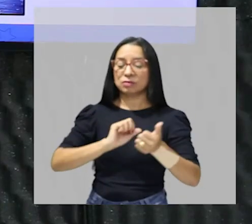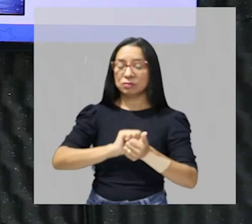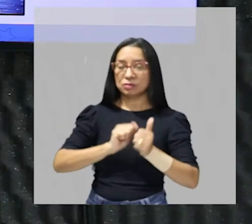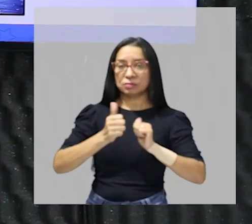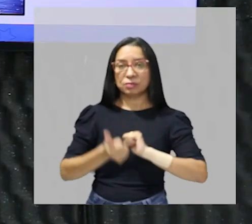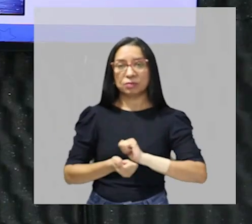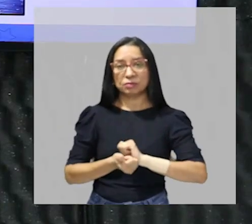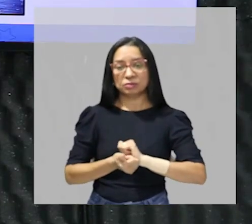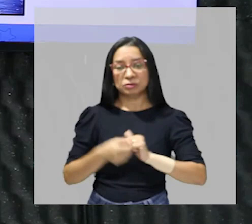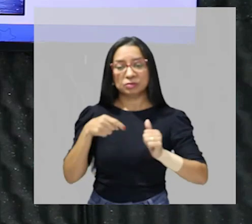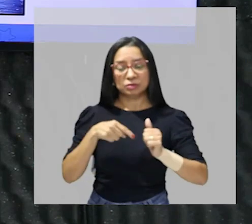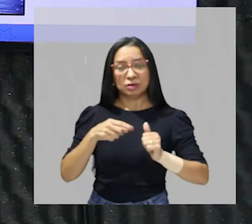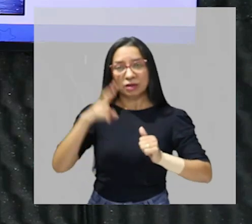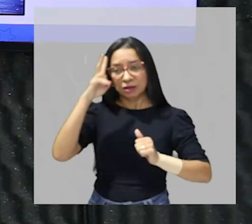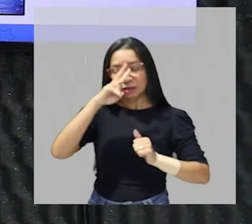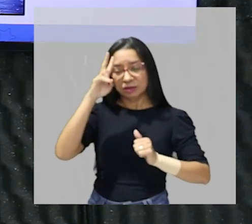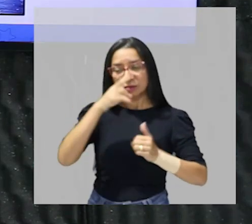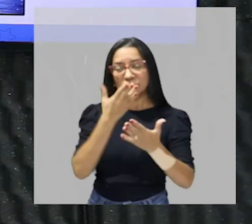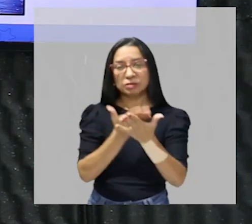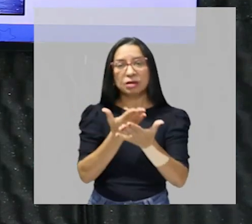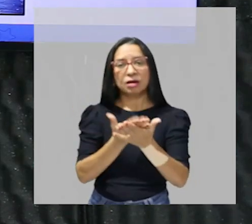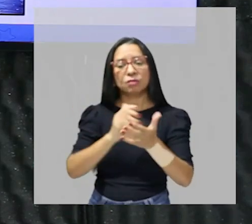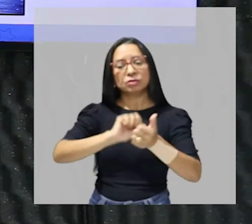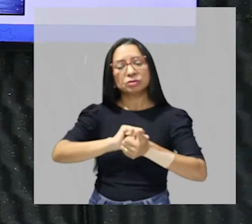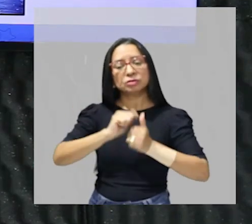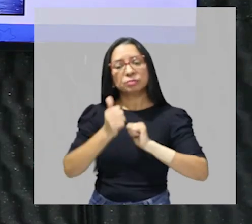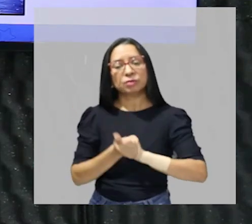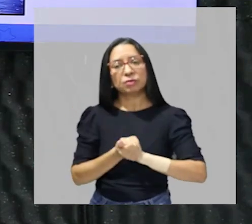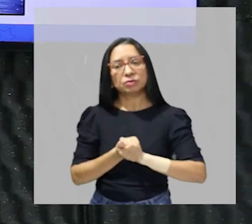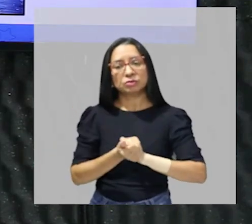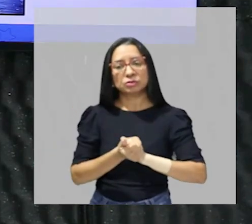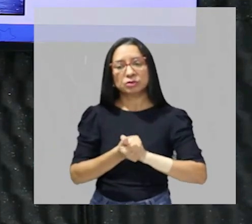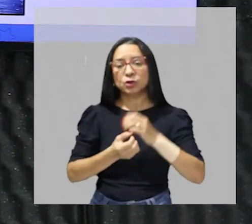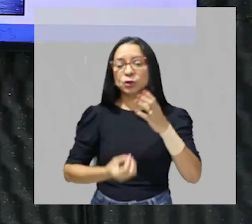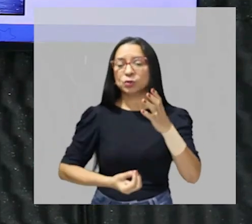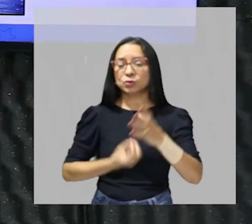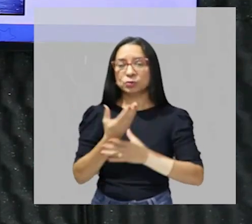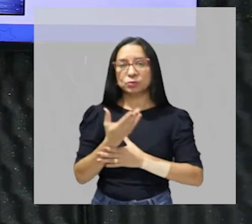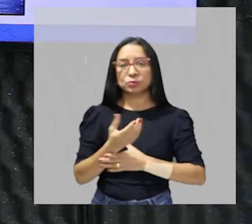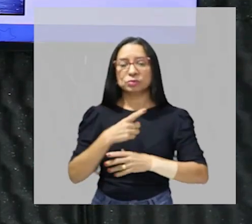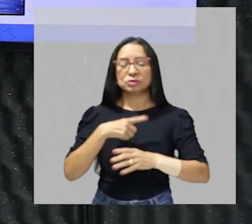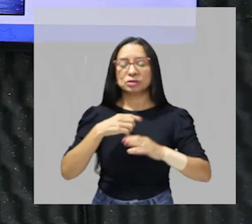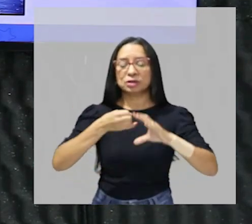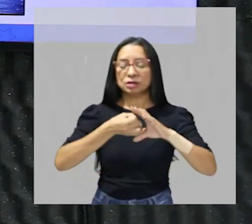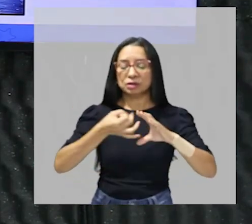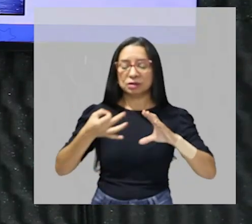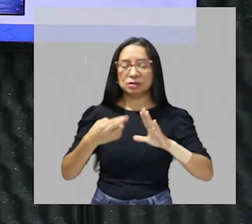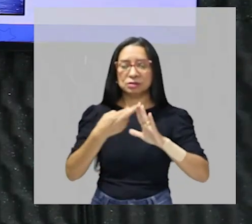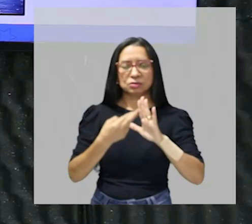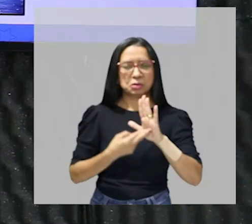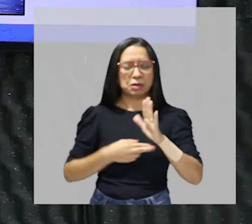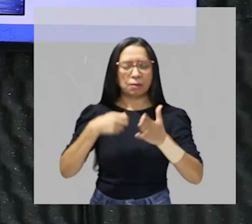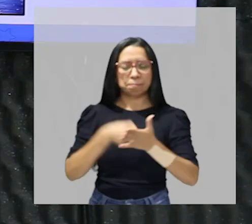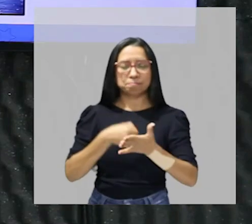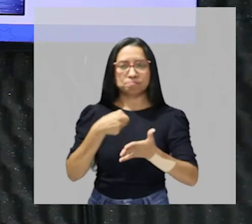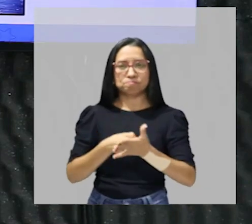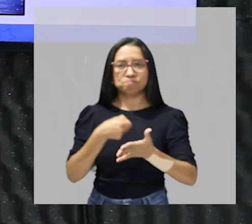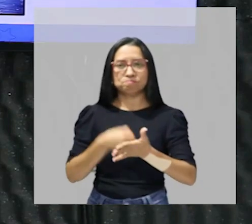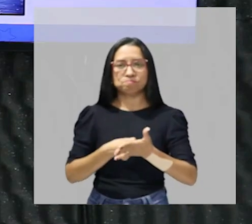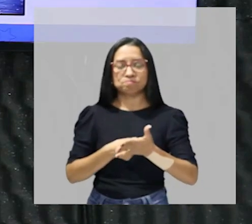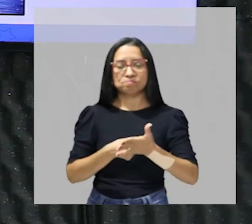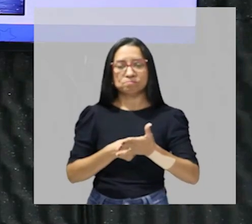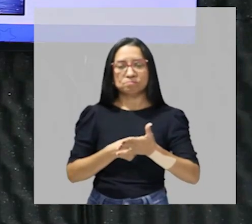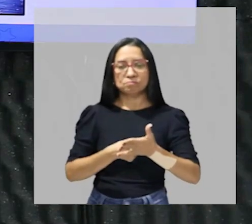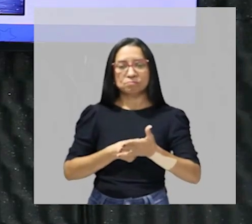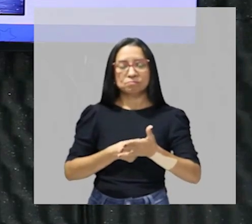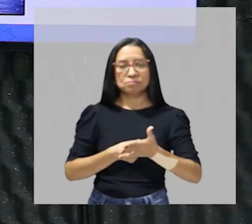nós vamos lembrar dos da aula de esporte que eu trouxe para vocês. Quando o esporte surge, ele tem características de regras rígidas. A